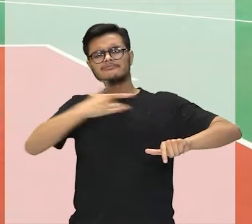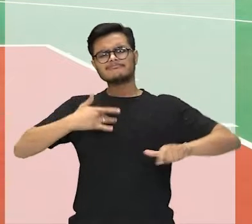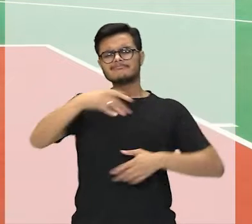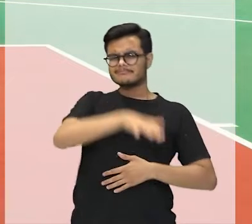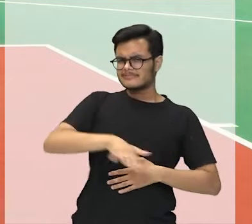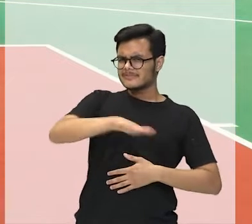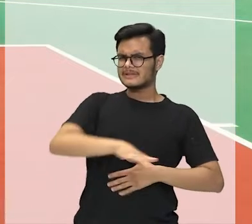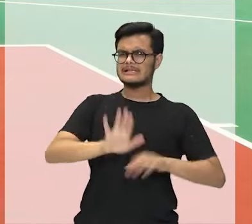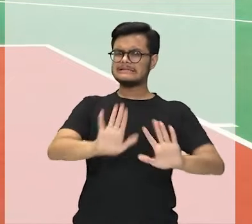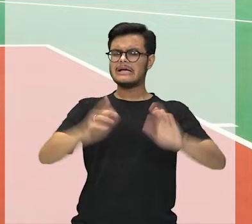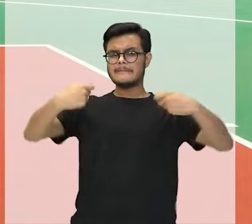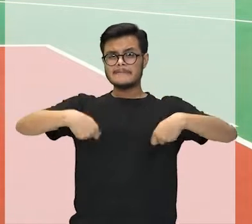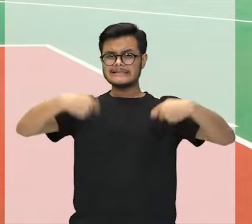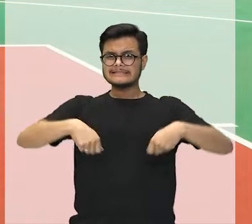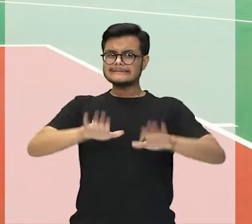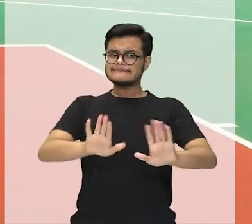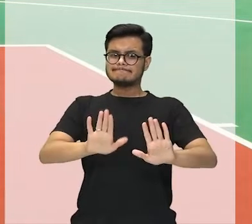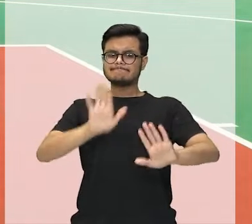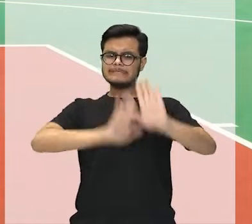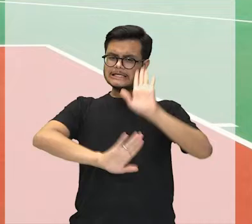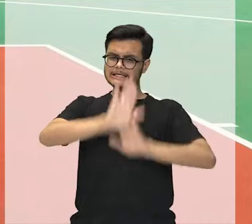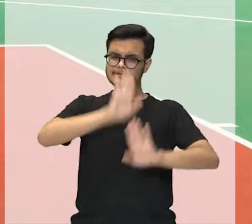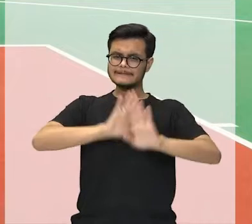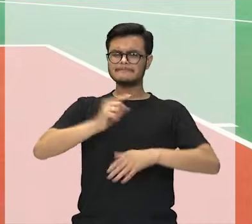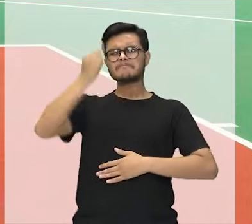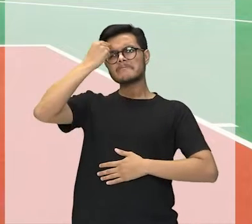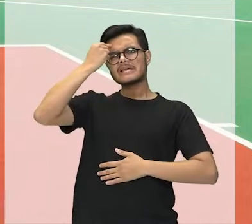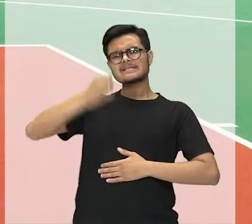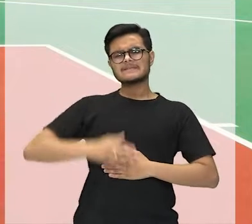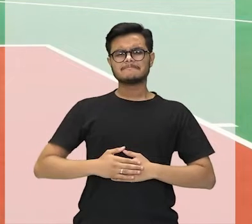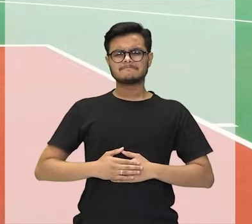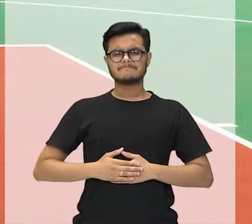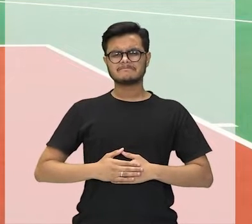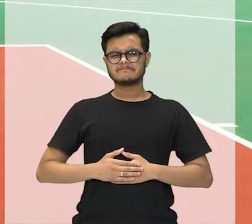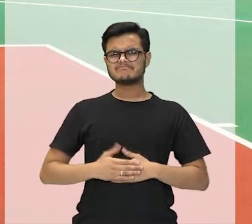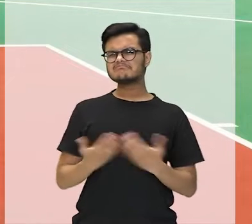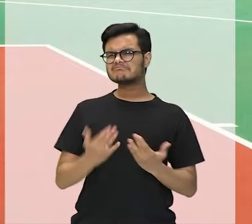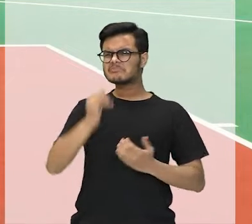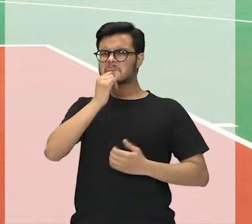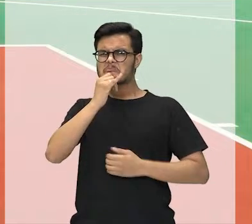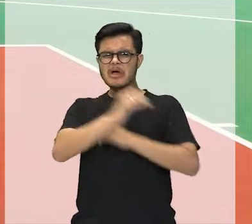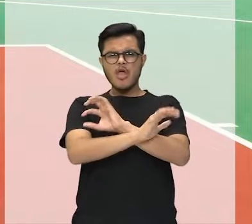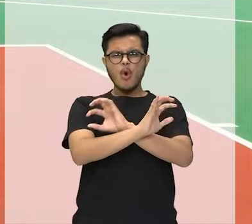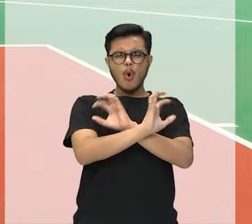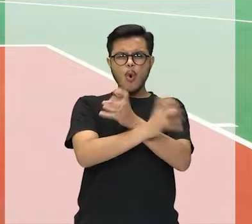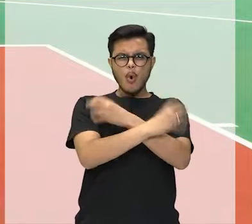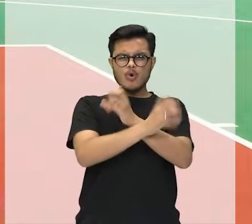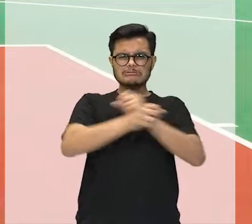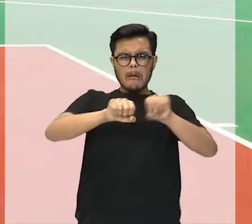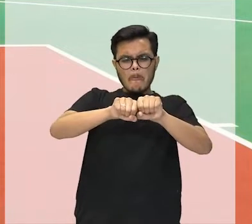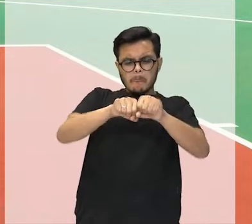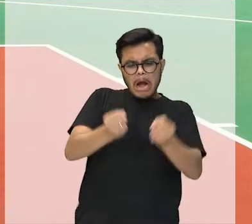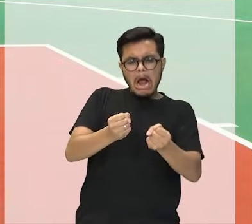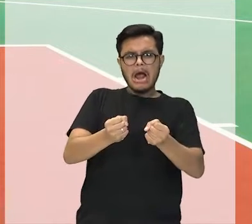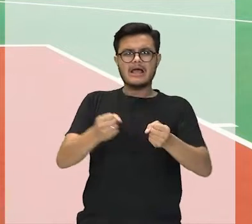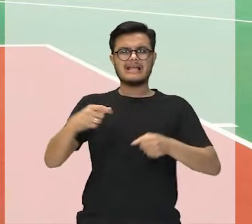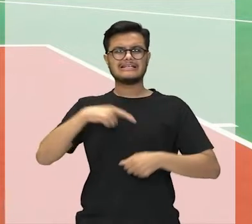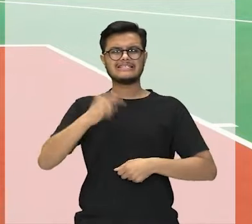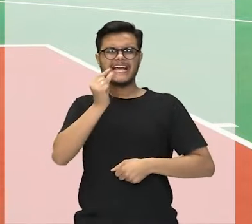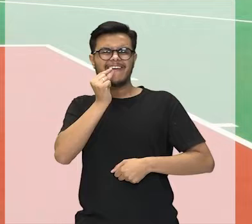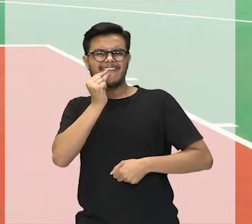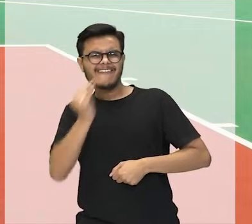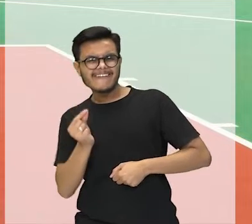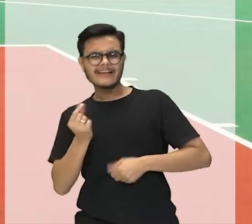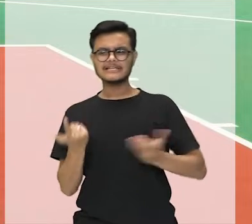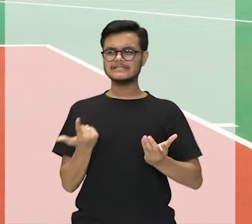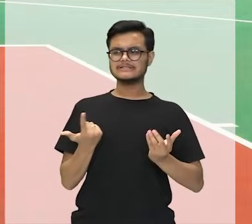nós não tomarmos cuidado? Pensem aí um pouquinho. Será que uma fratura? Será que um traumatismo no